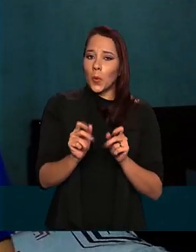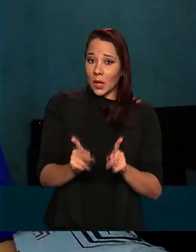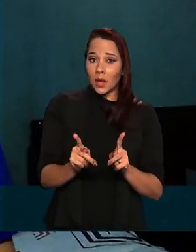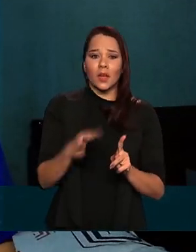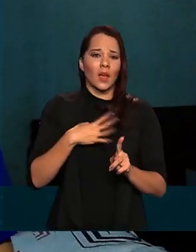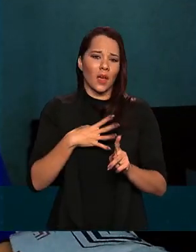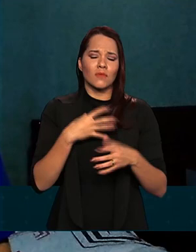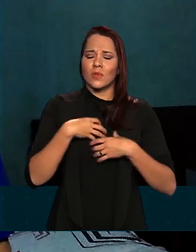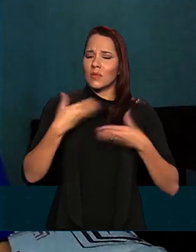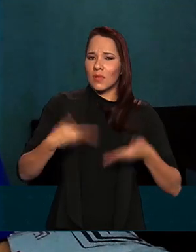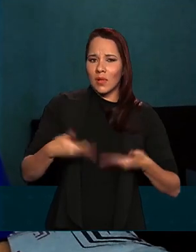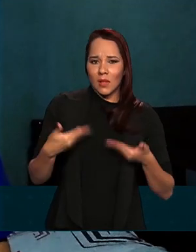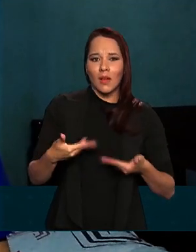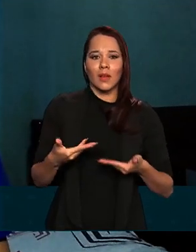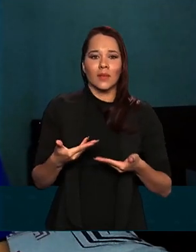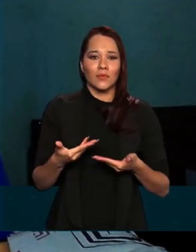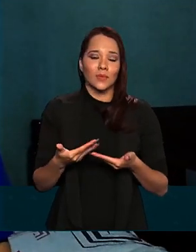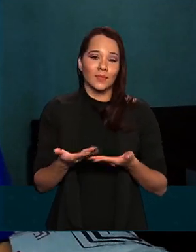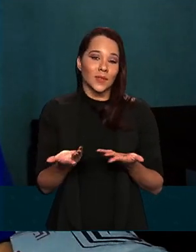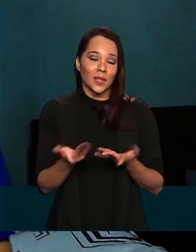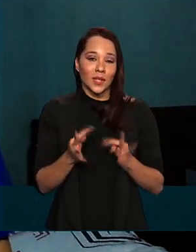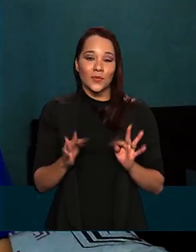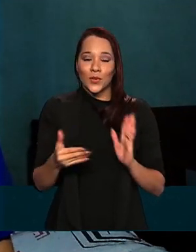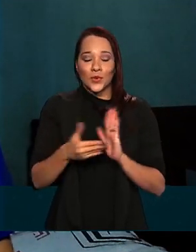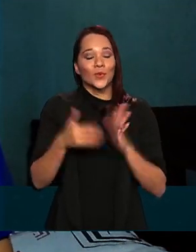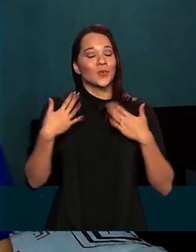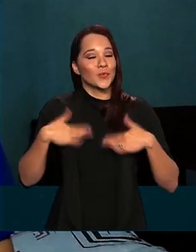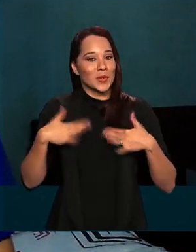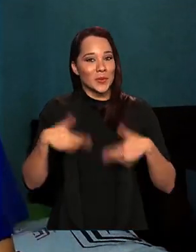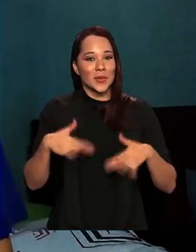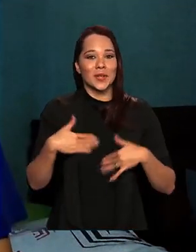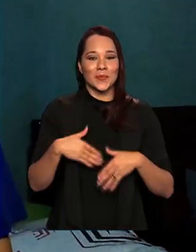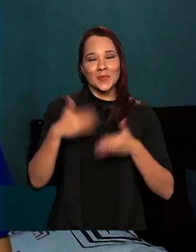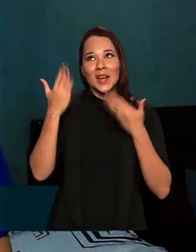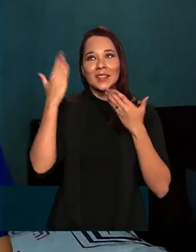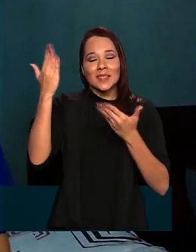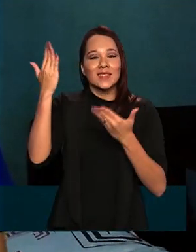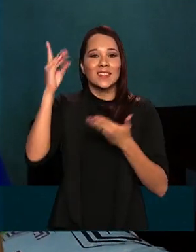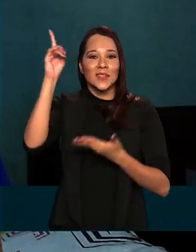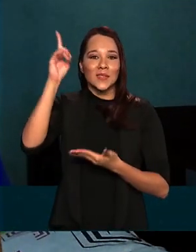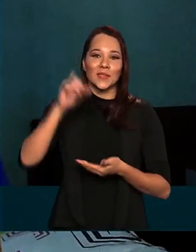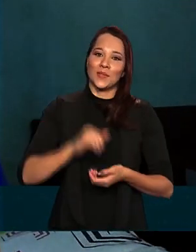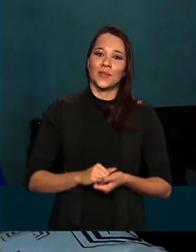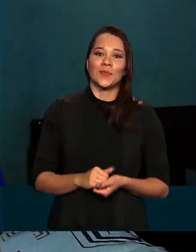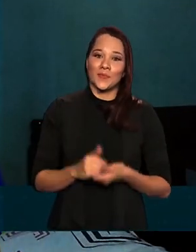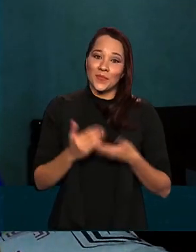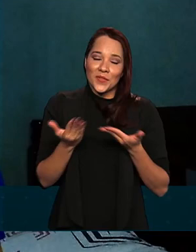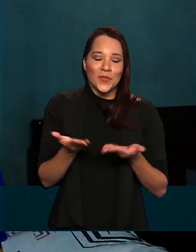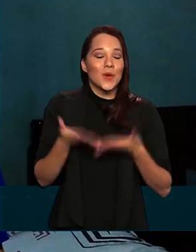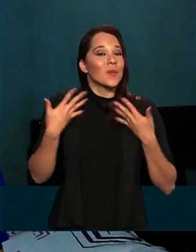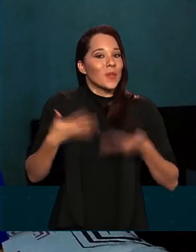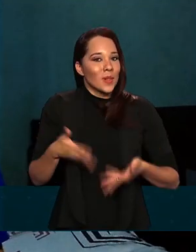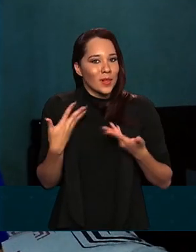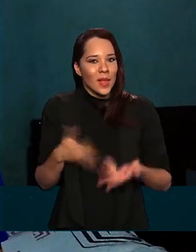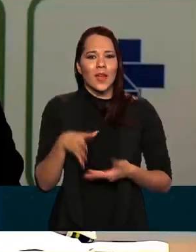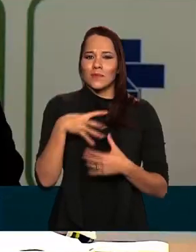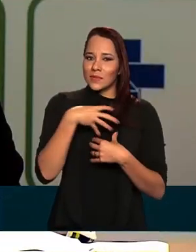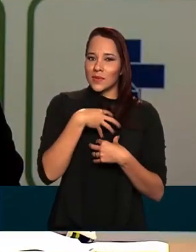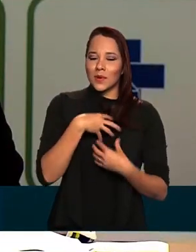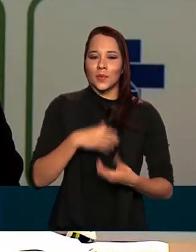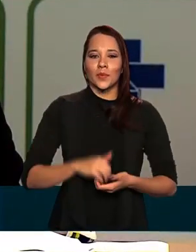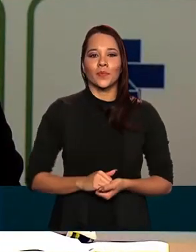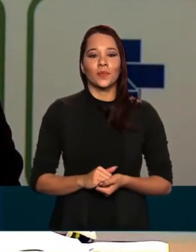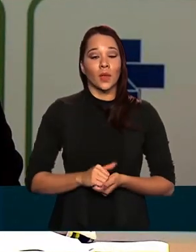né? E foi tudo bem tranquilo, graças a Deus. Foi bem leve os sintomas.